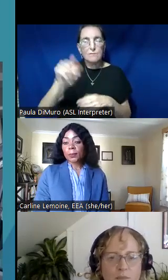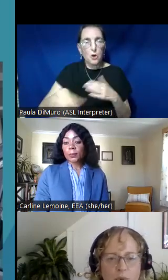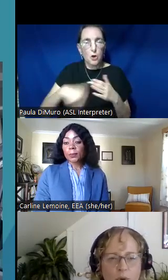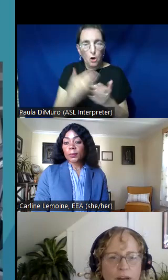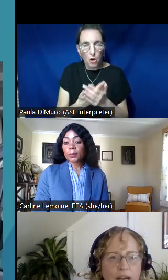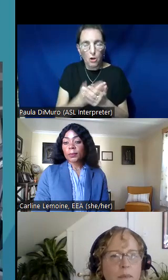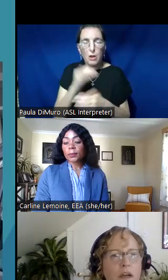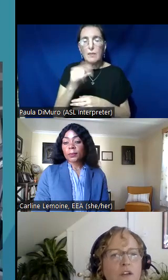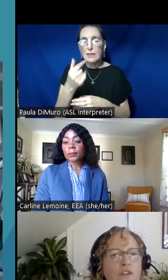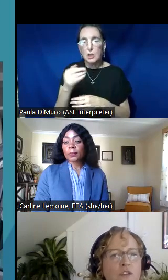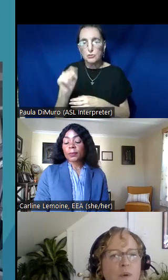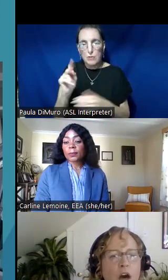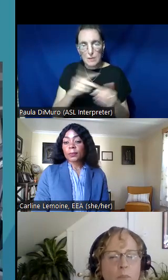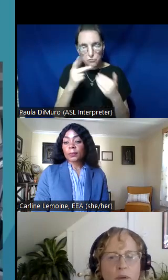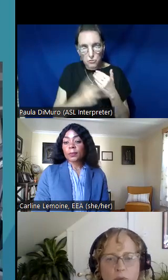modificado.